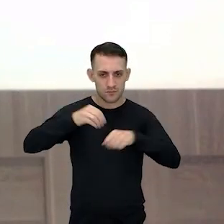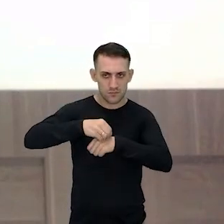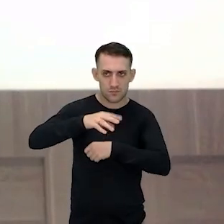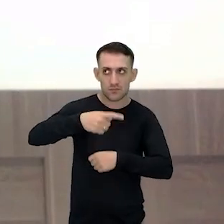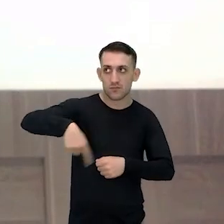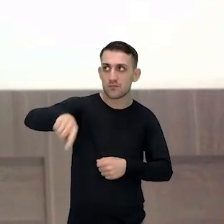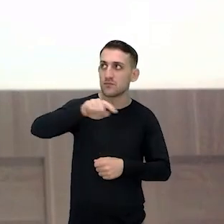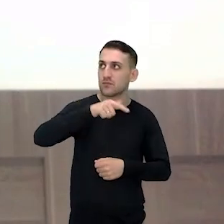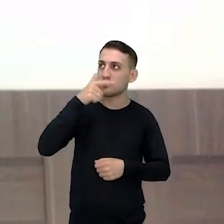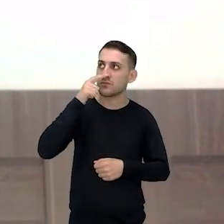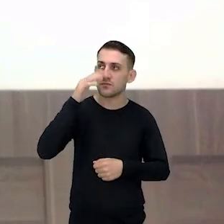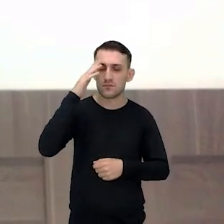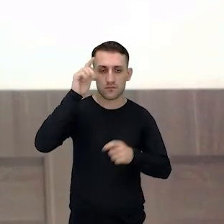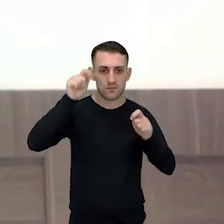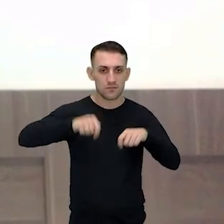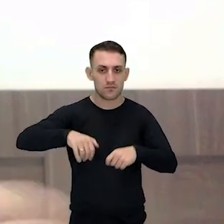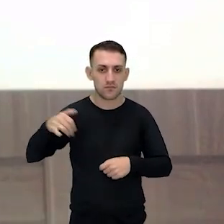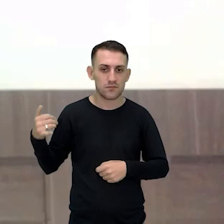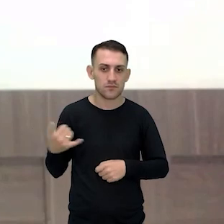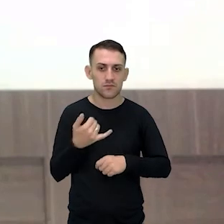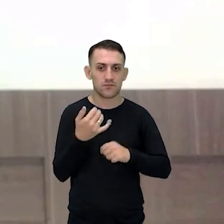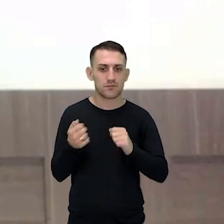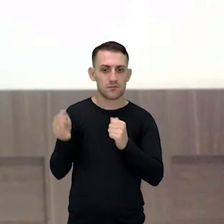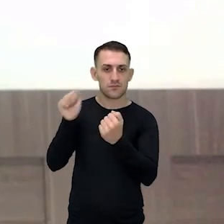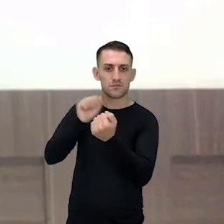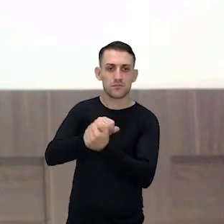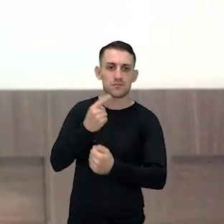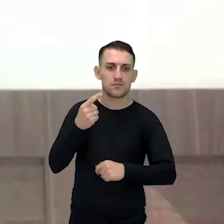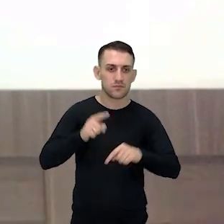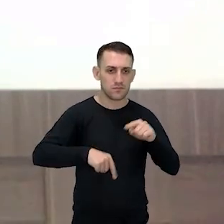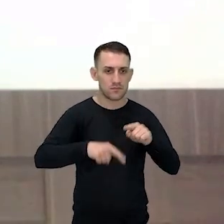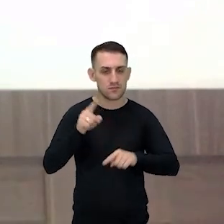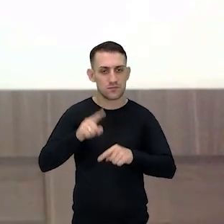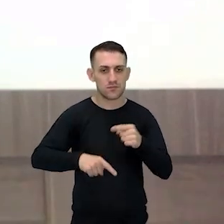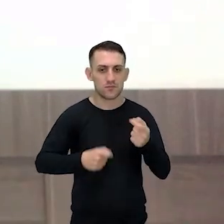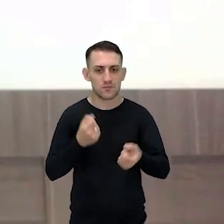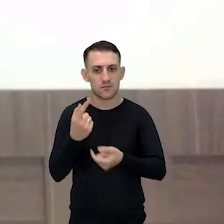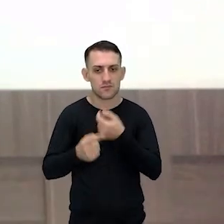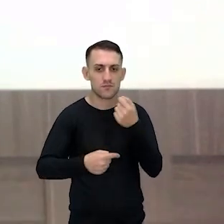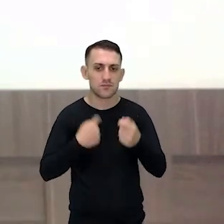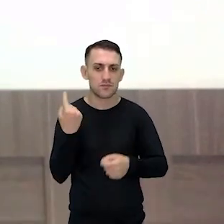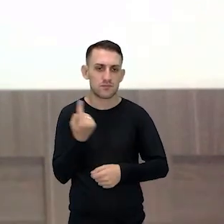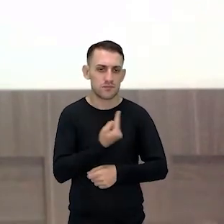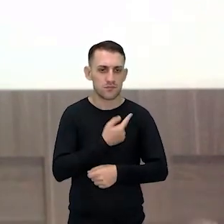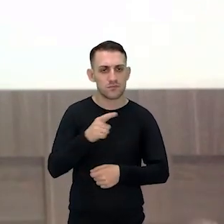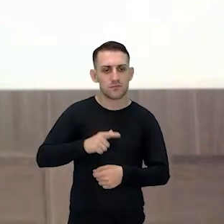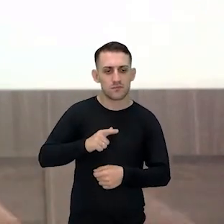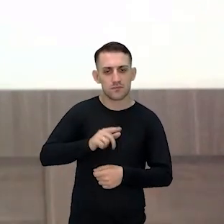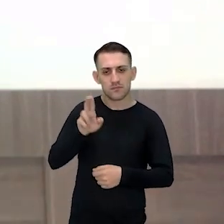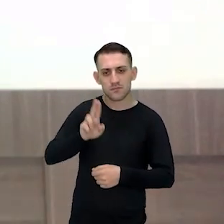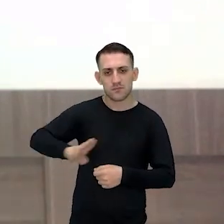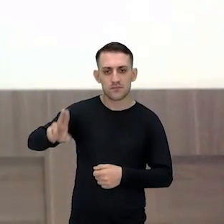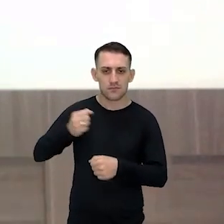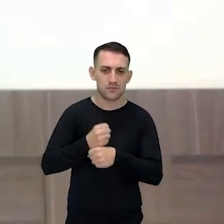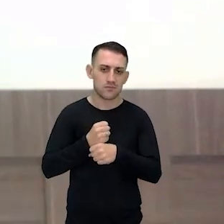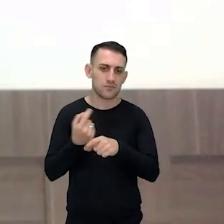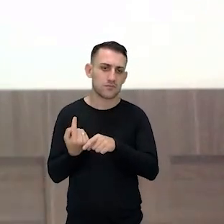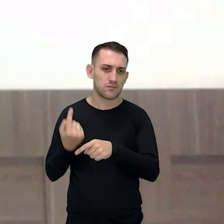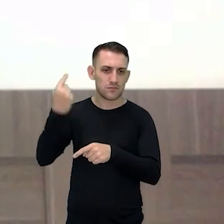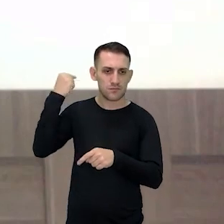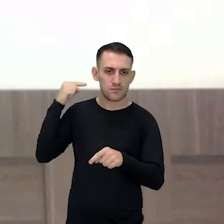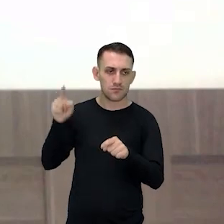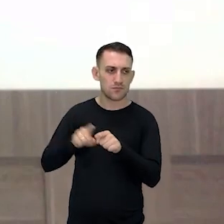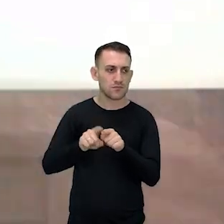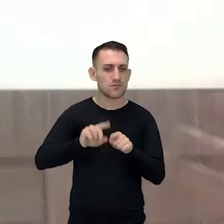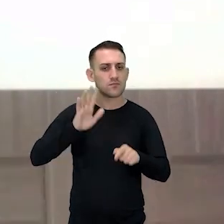ampliação de atividade, aproveitando a adaptação de um material, né, que alguns de nós já devem ter utilizado em anos anteriores, né? Eu